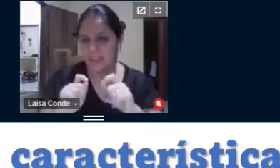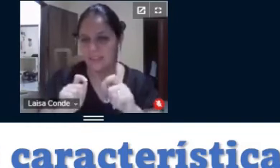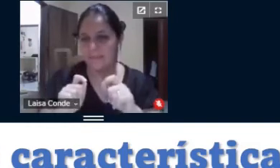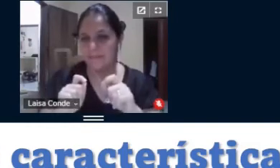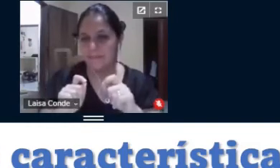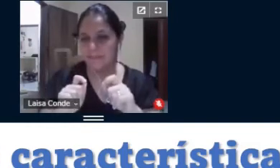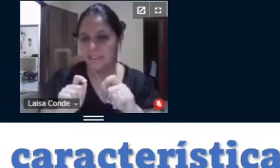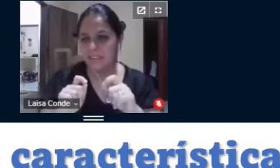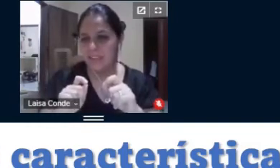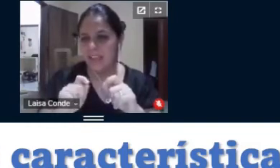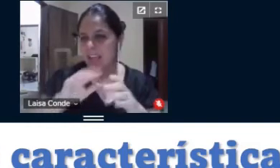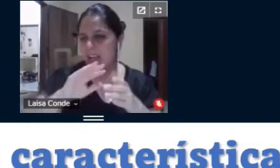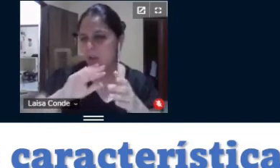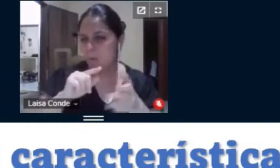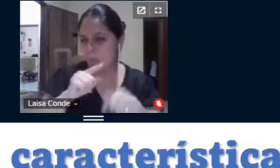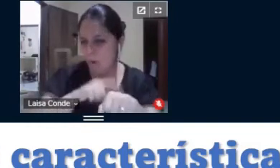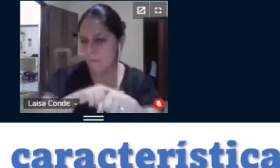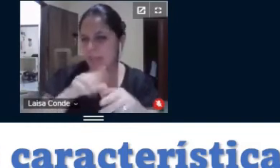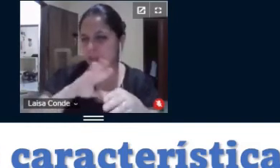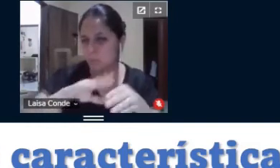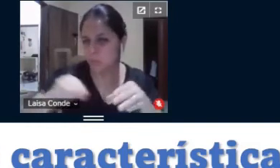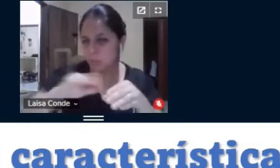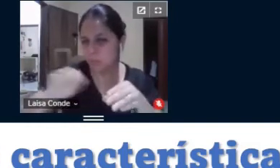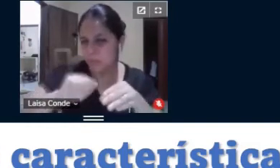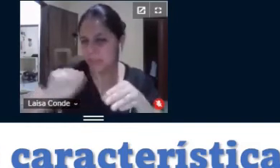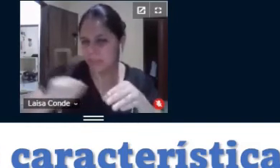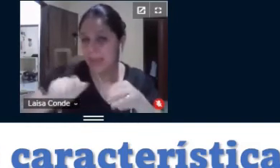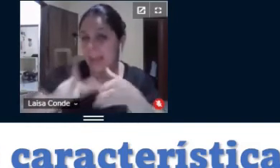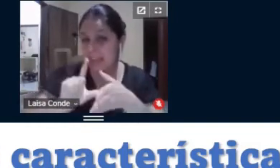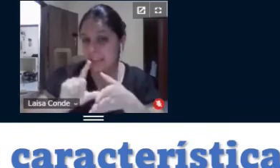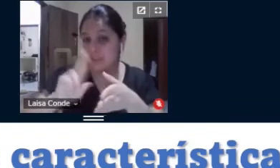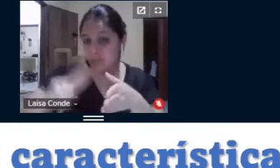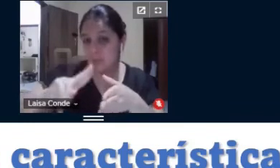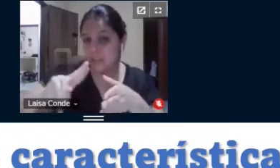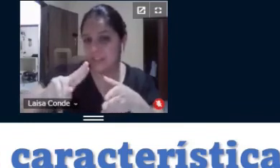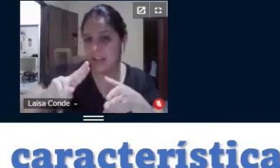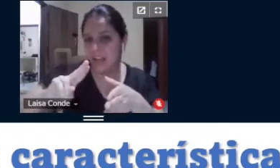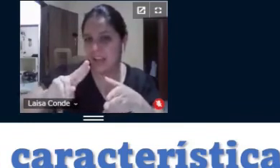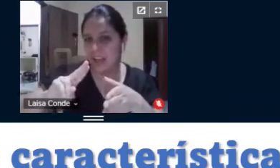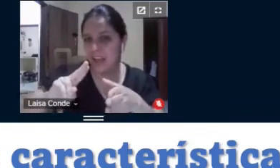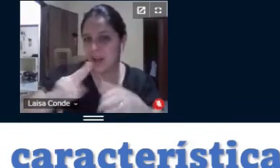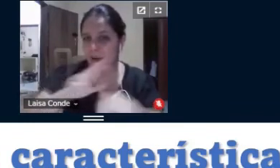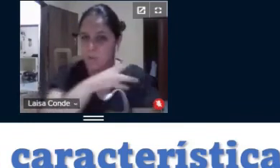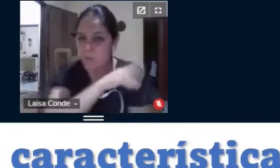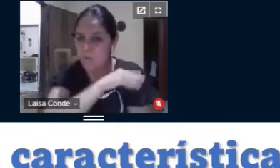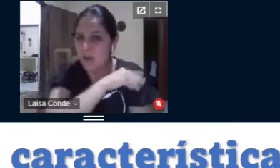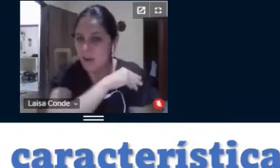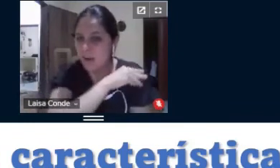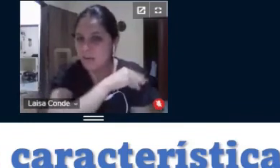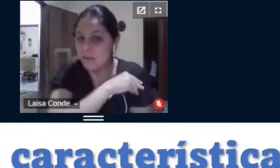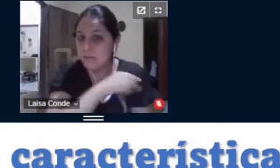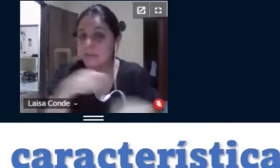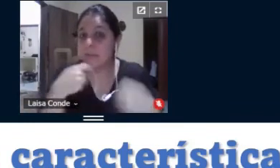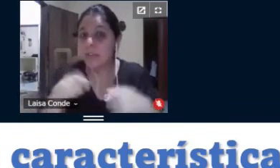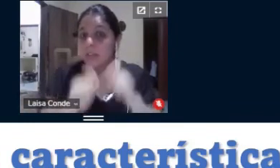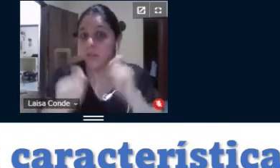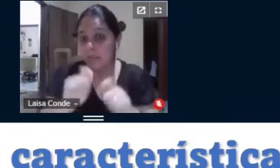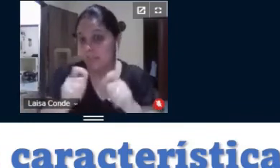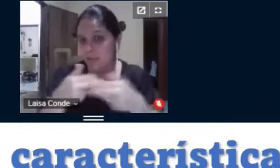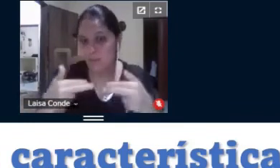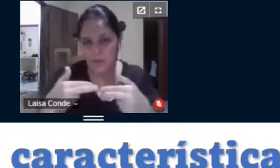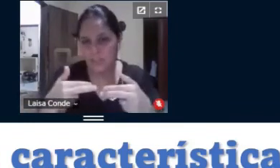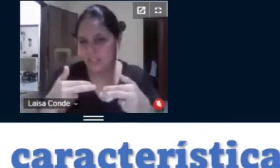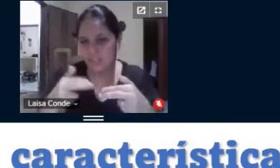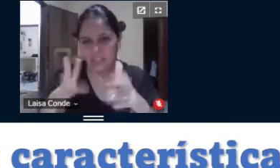gente limpa, antes de aplicar o revelador, o talco, tem que ser um material que não saia tudo de